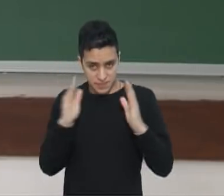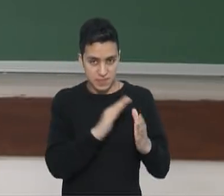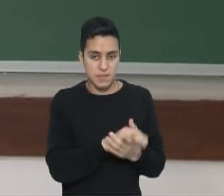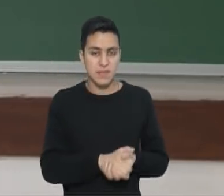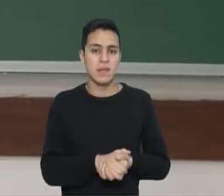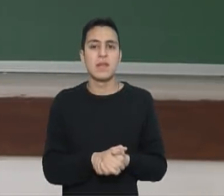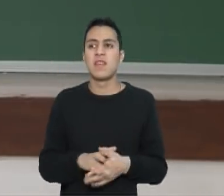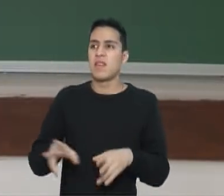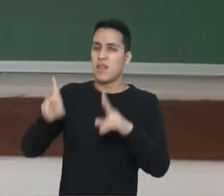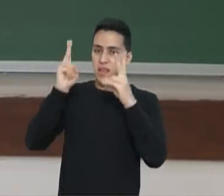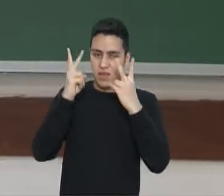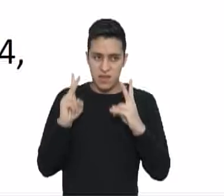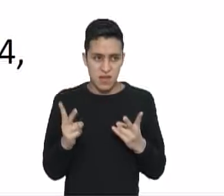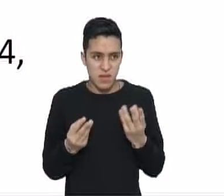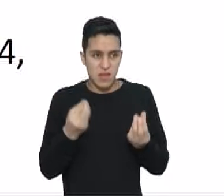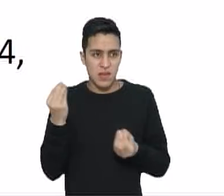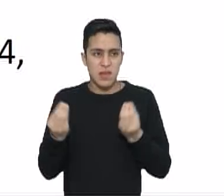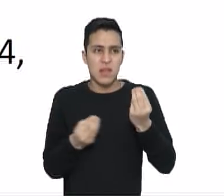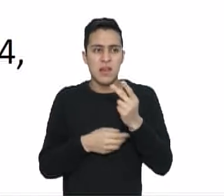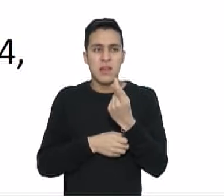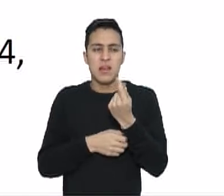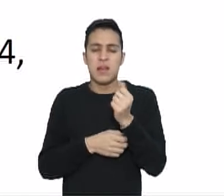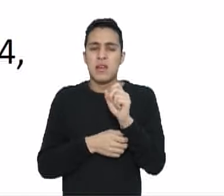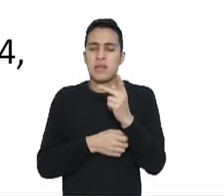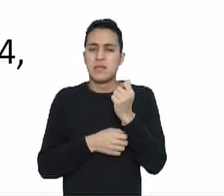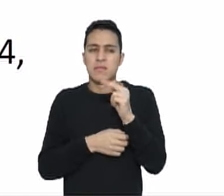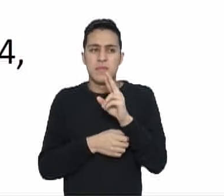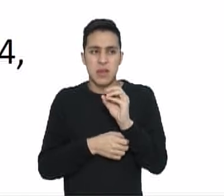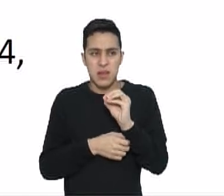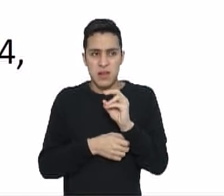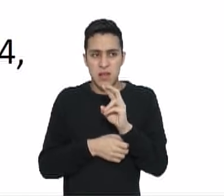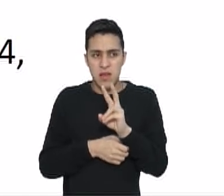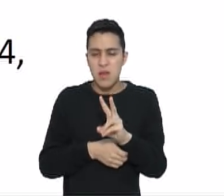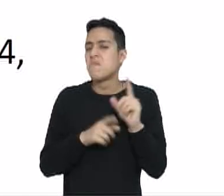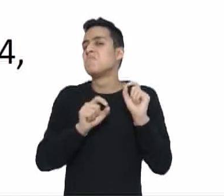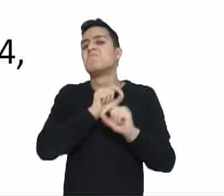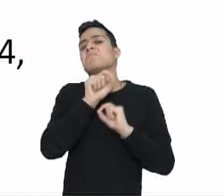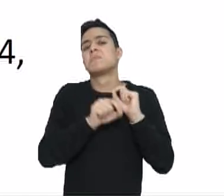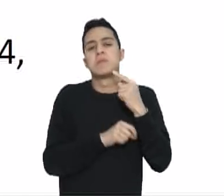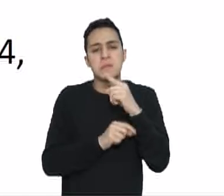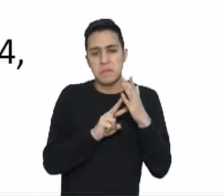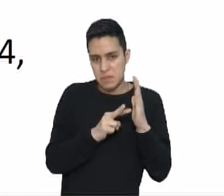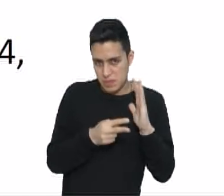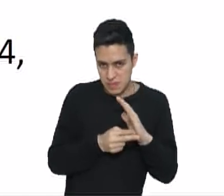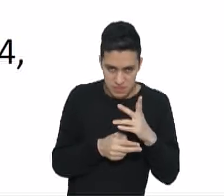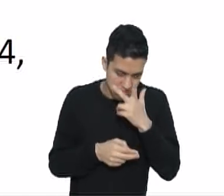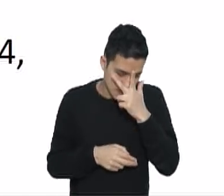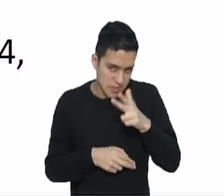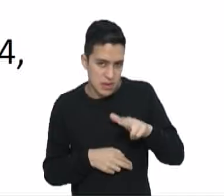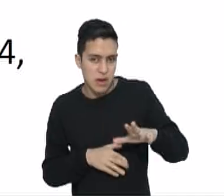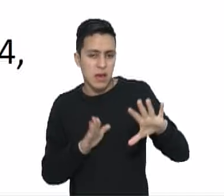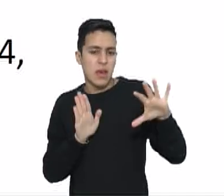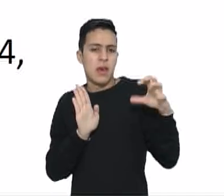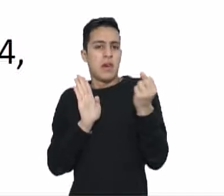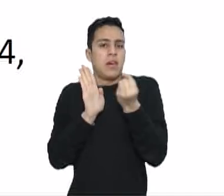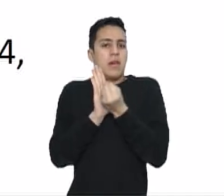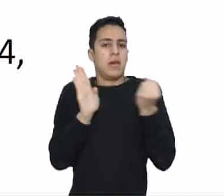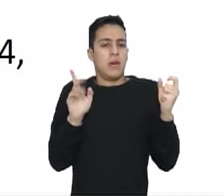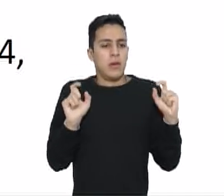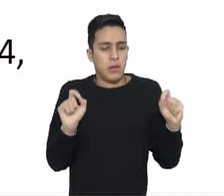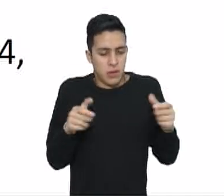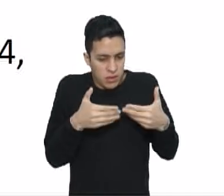vitória do Garry Kasparov significou para nós, como símbolo